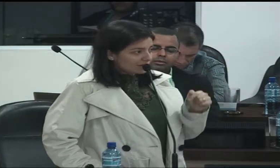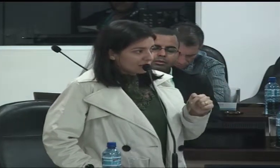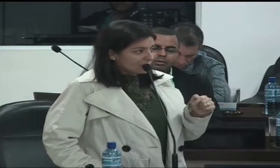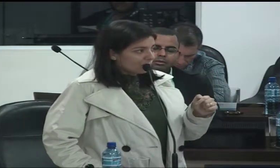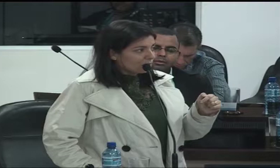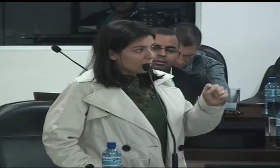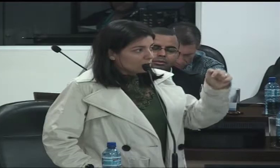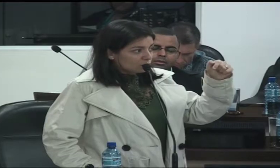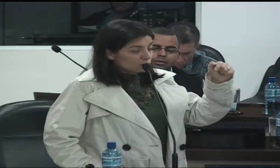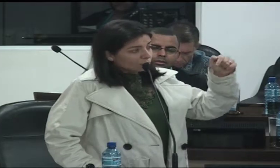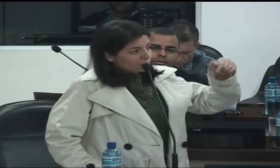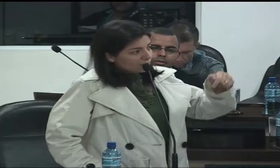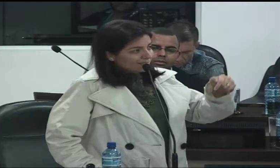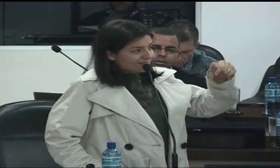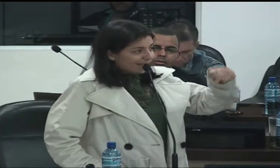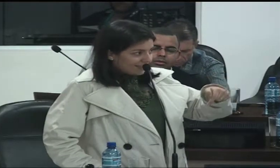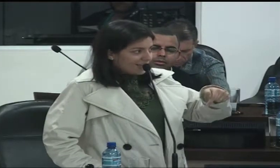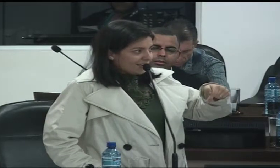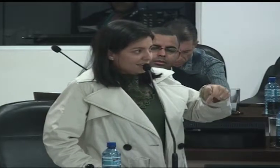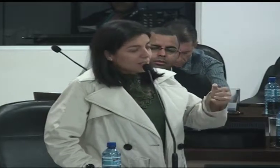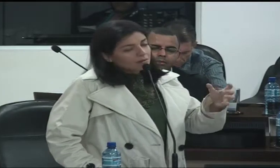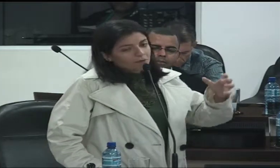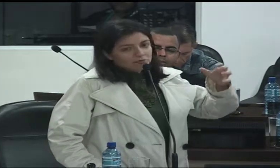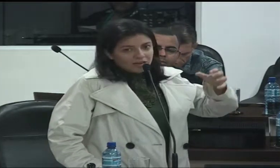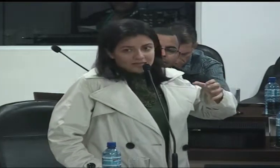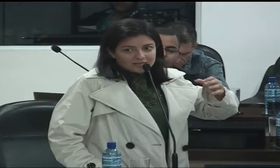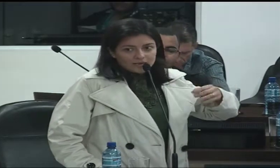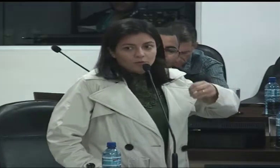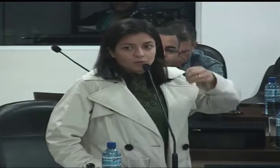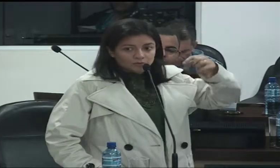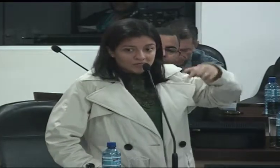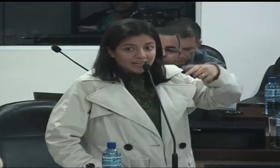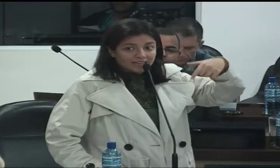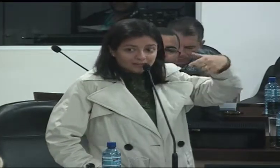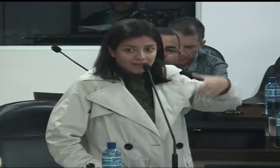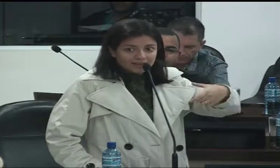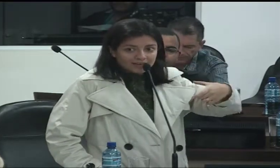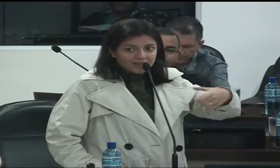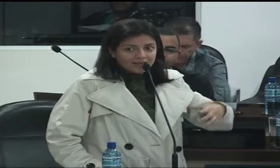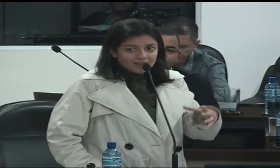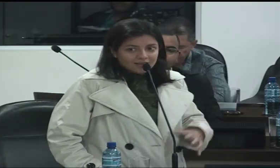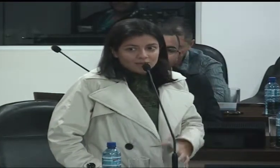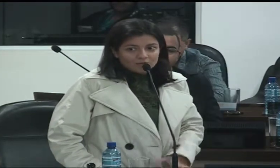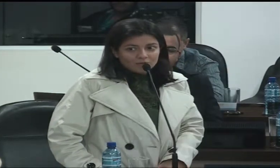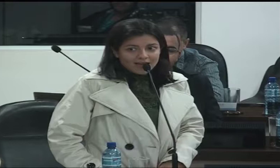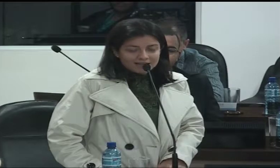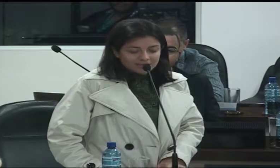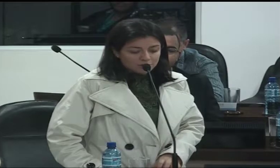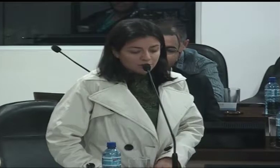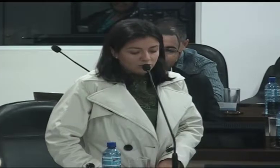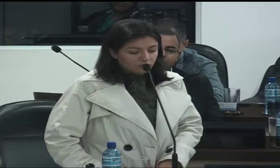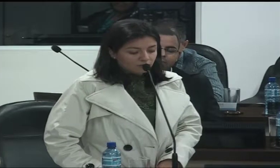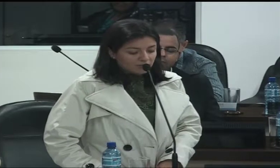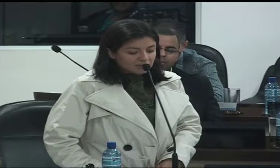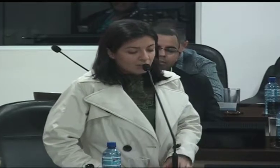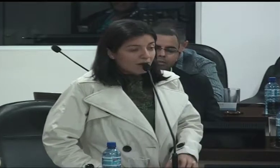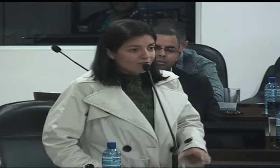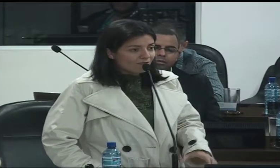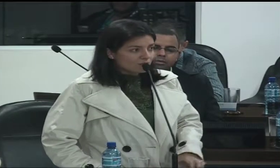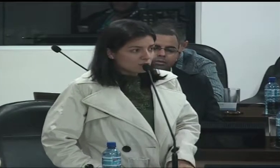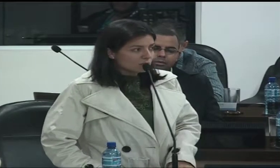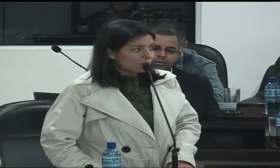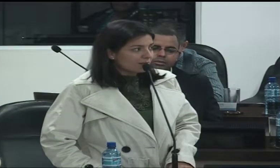a utilização dos contribuintes daqui, para a utilização do cidadão daqui, isso é, sem sombra de dúvidas,